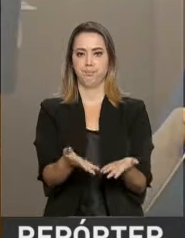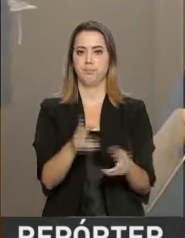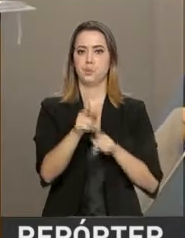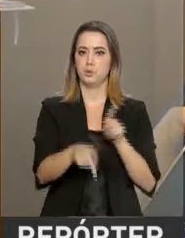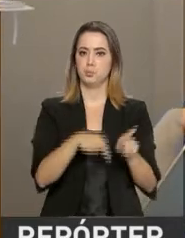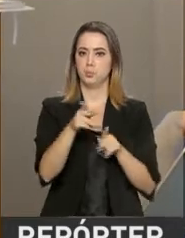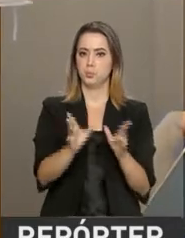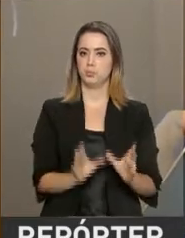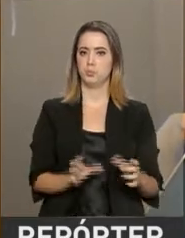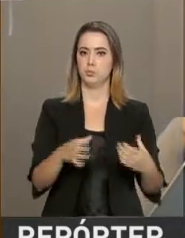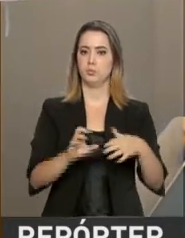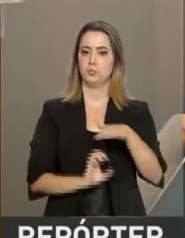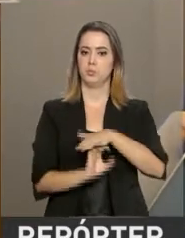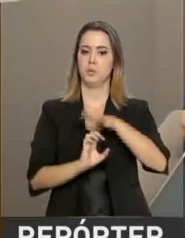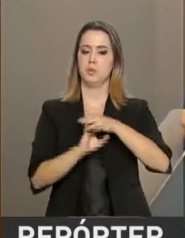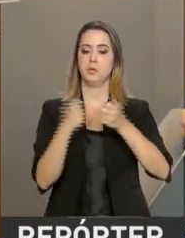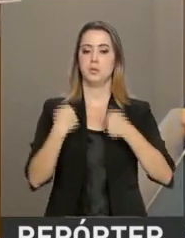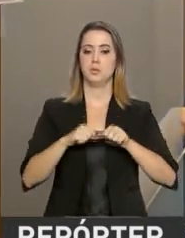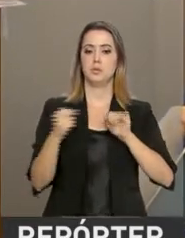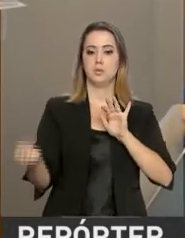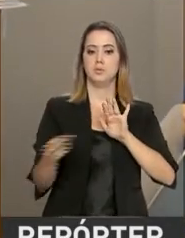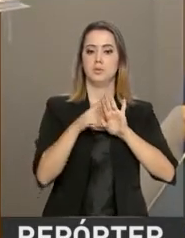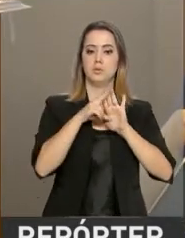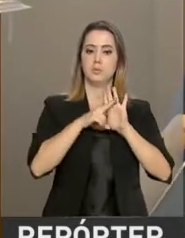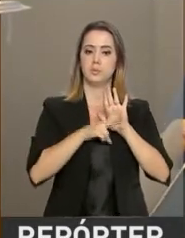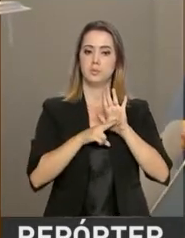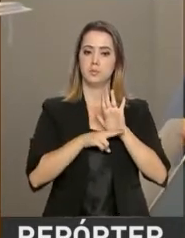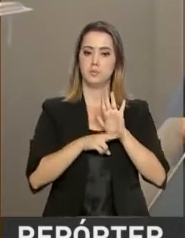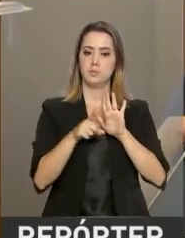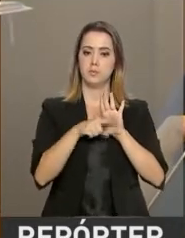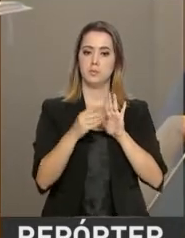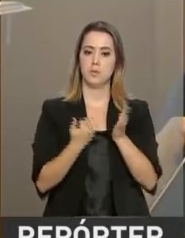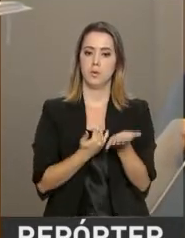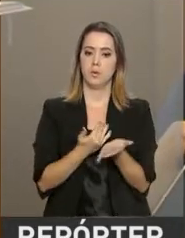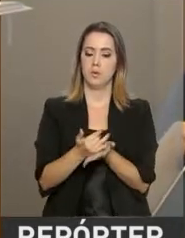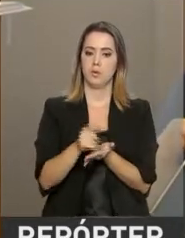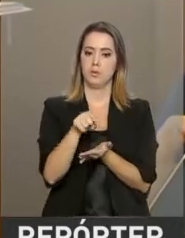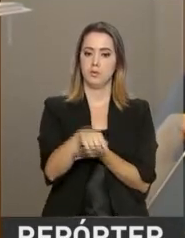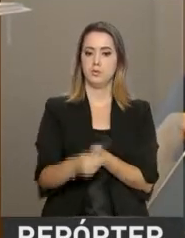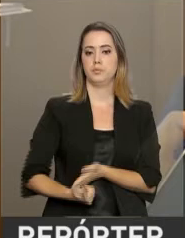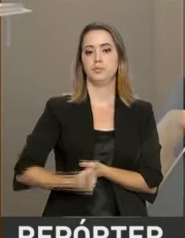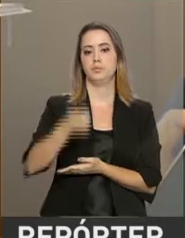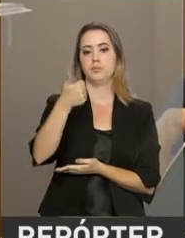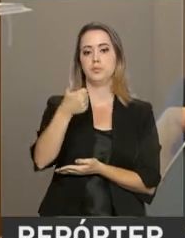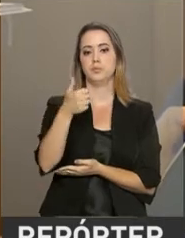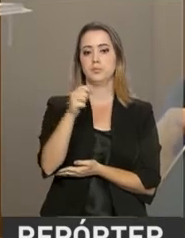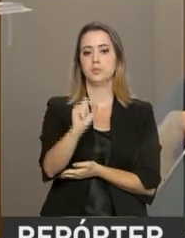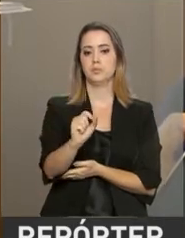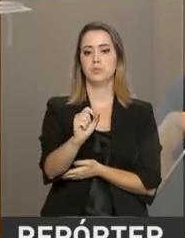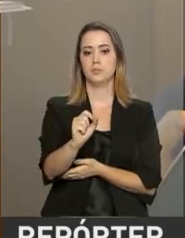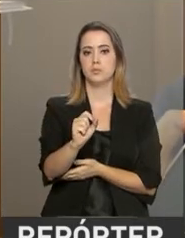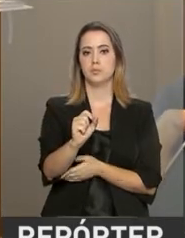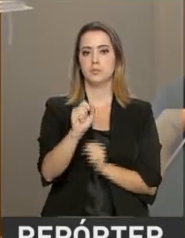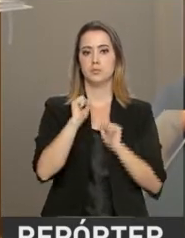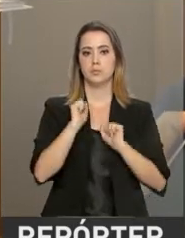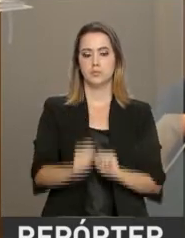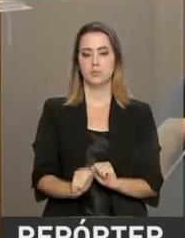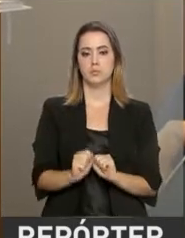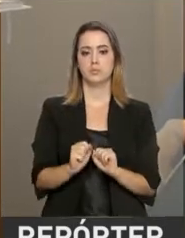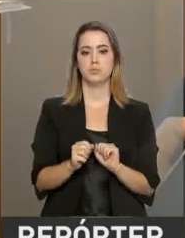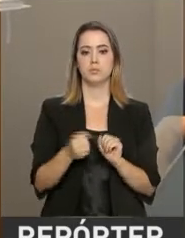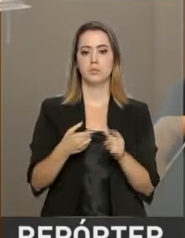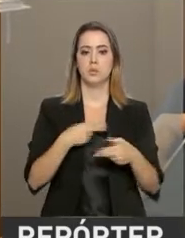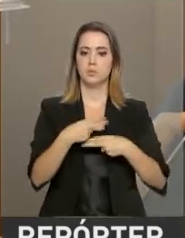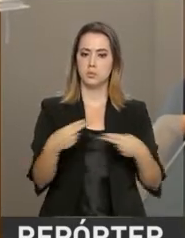tínhamos de tomar uma série de medidas que vão desde a melhoria é das condições dos produtos em